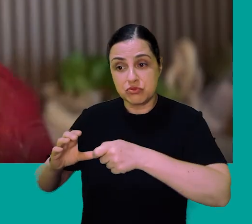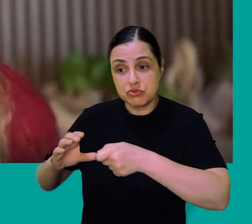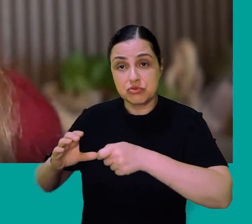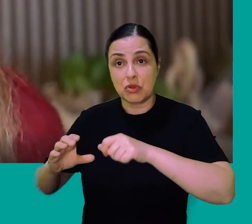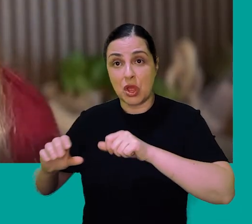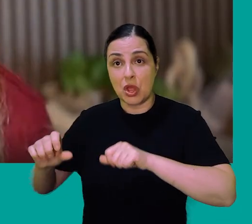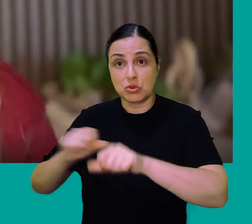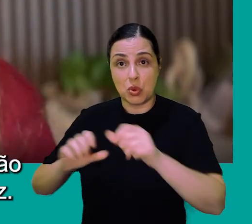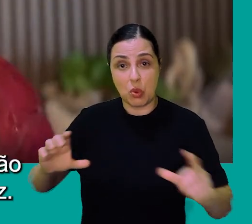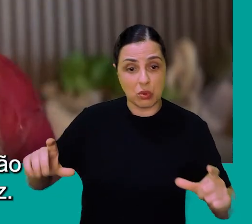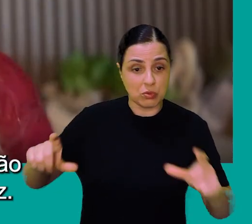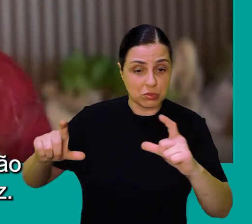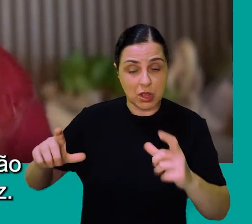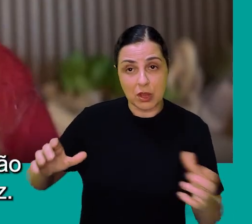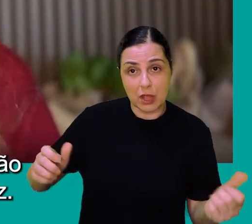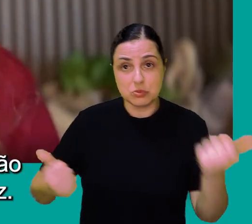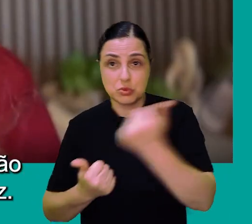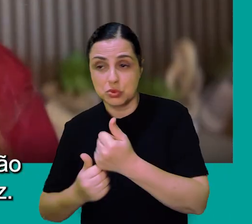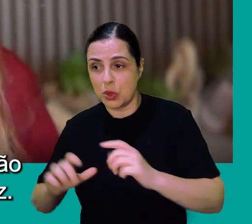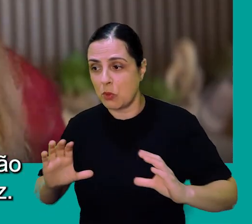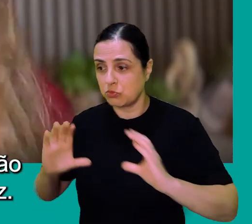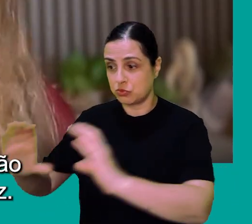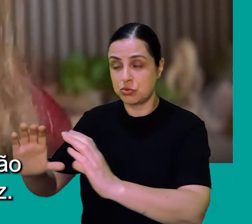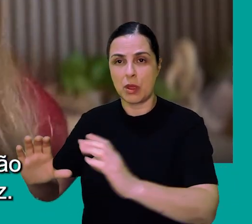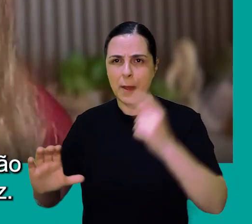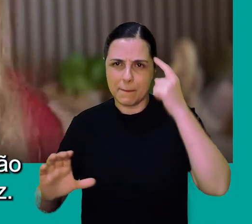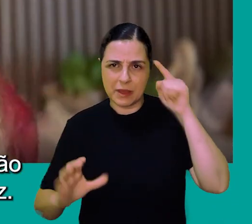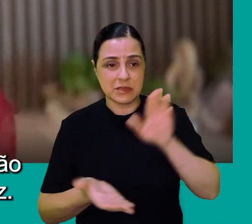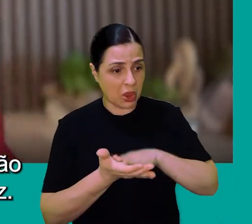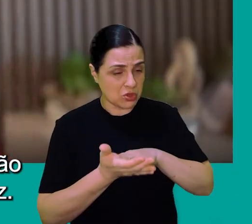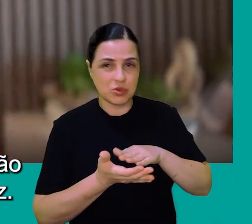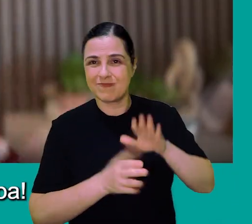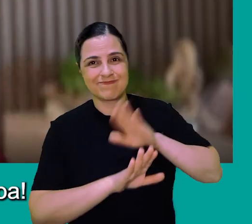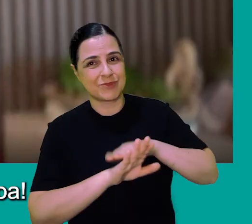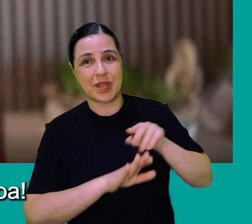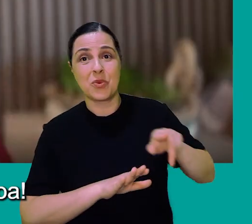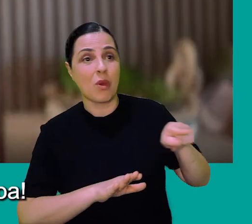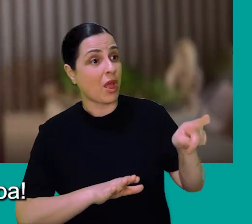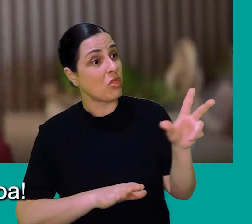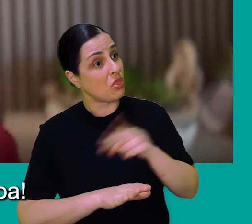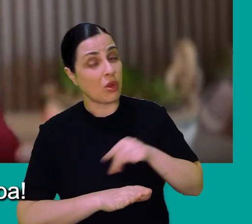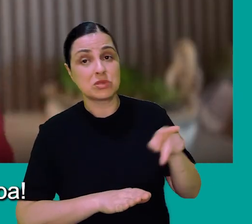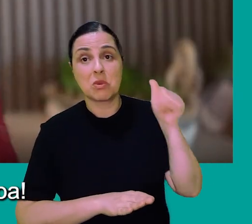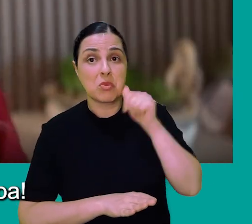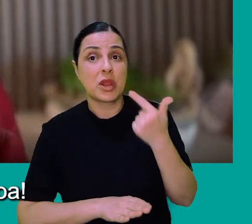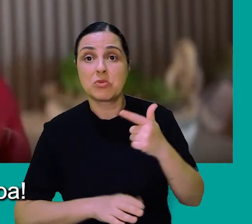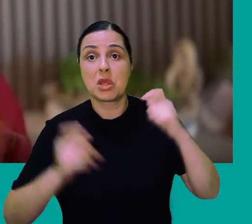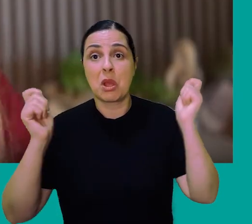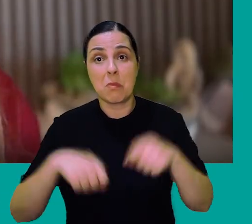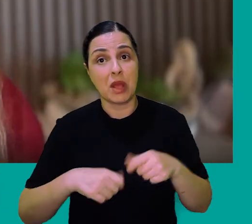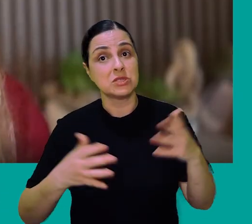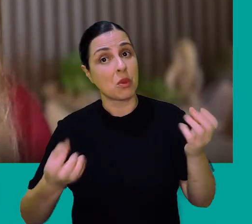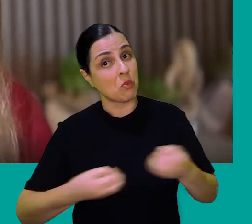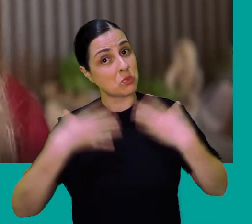querendo elogiar, mas dizendo, nossa, uma mulher não é capaz de fazer isso que você fez, que surpresa, né? Que surpresa boa,